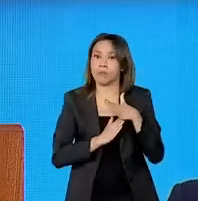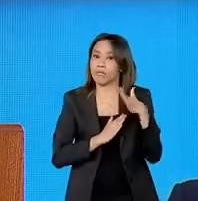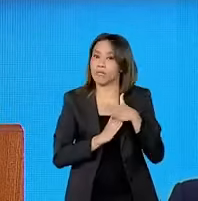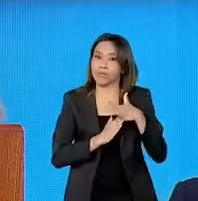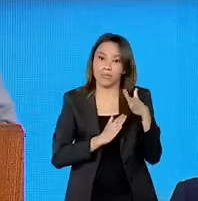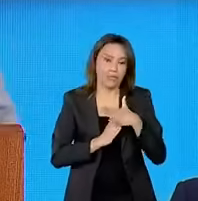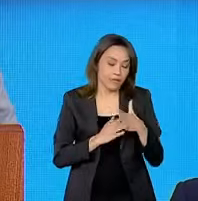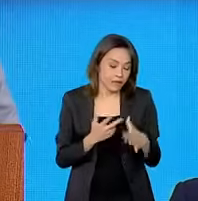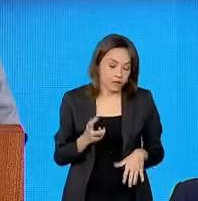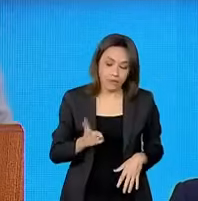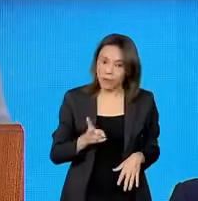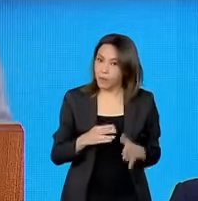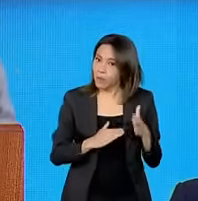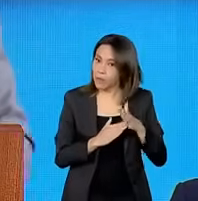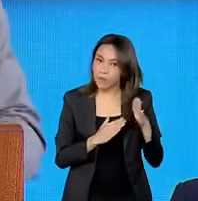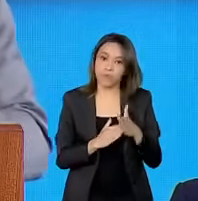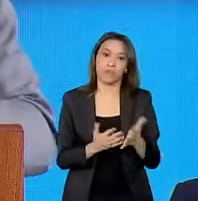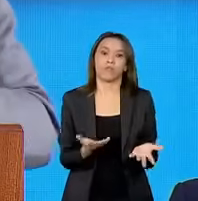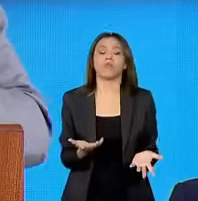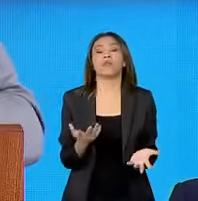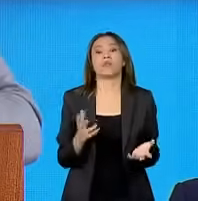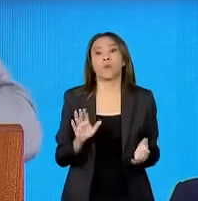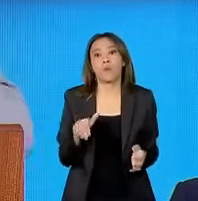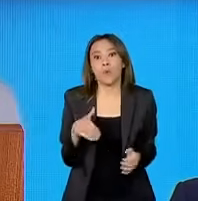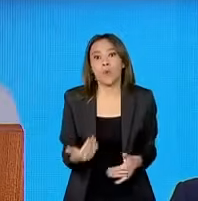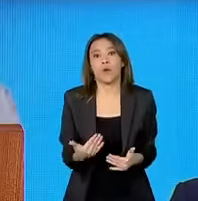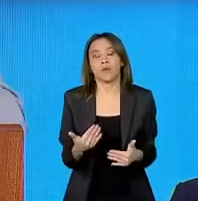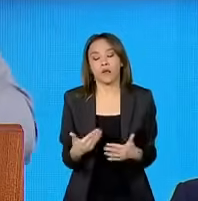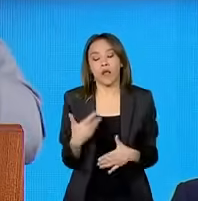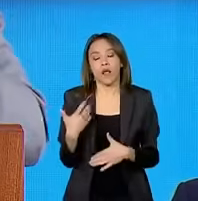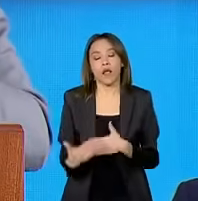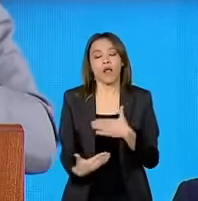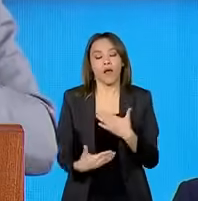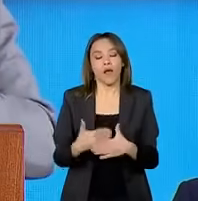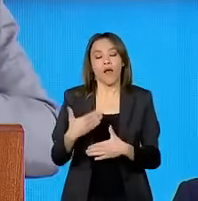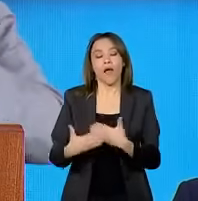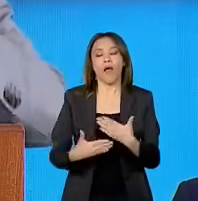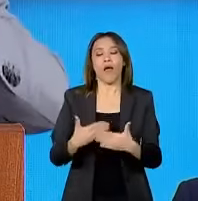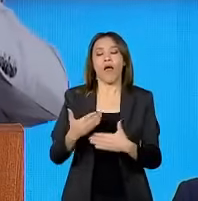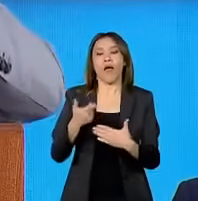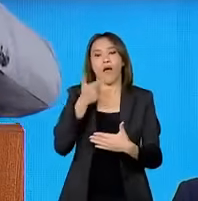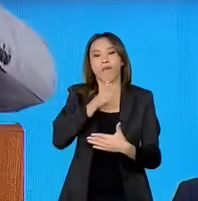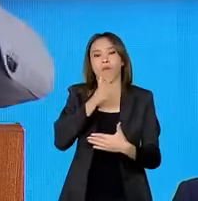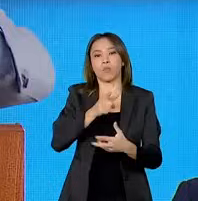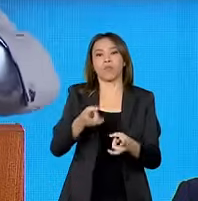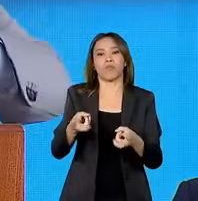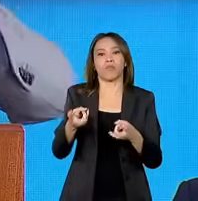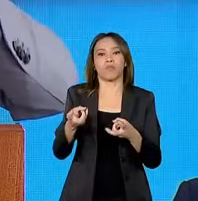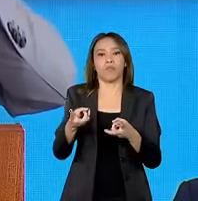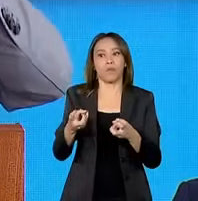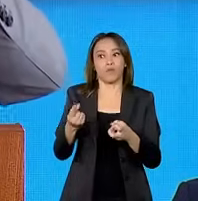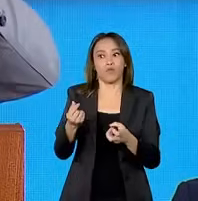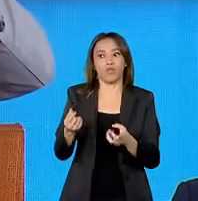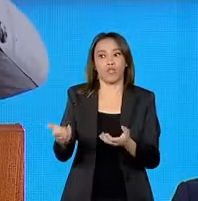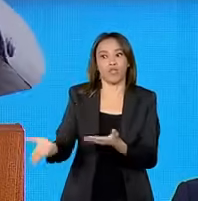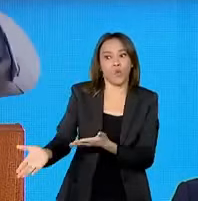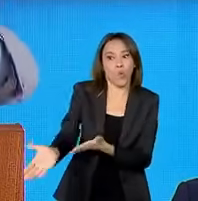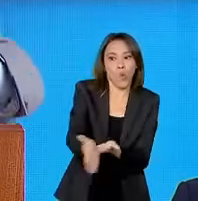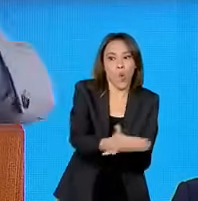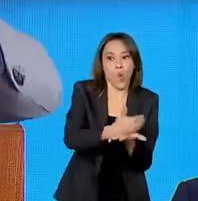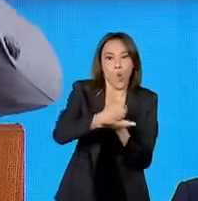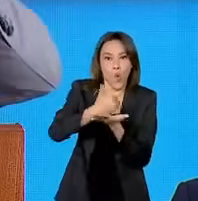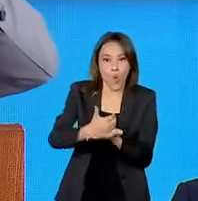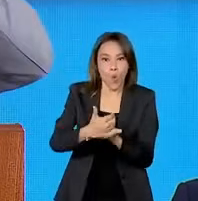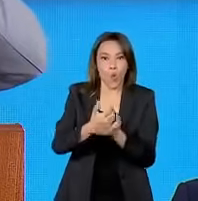pensa que tem. Mas na hora que a gente vai passando o tempo, a gente vai conseguindo perceber, a arrecadação começa a melhorar,